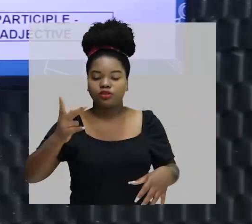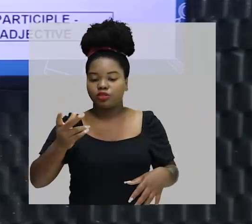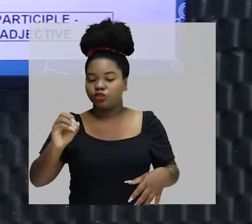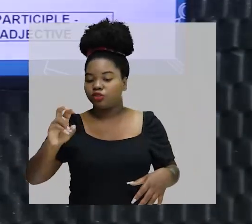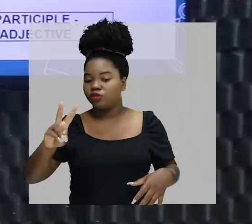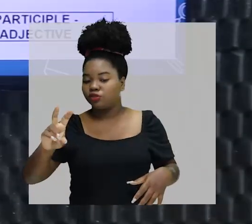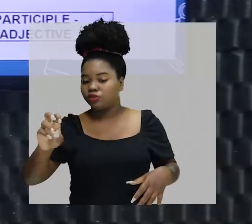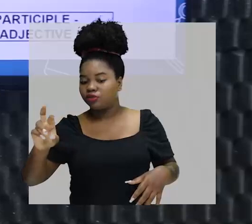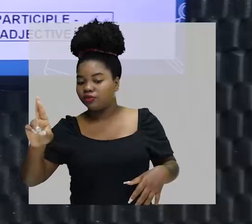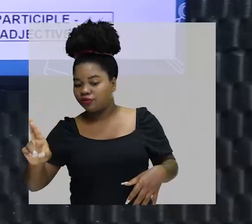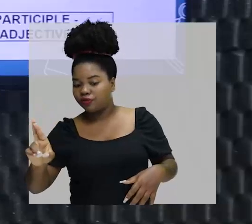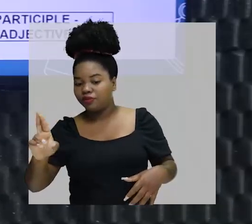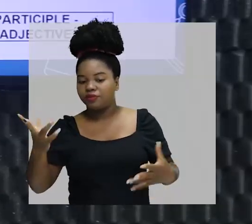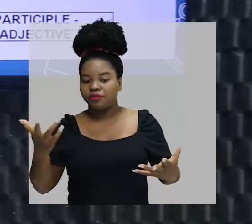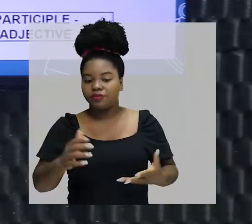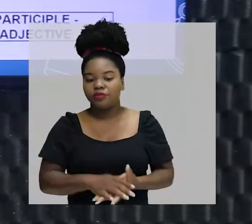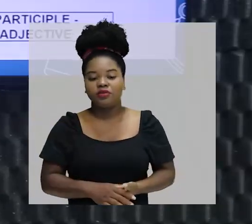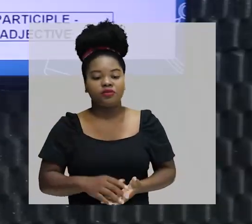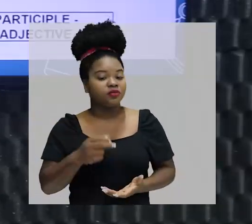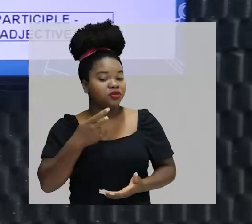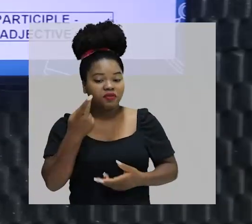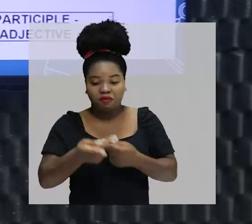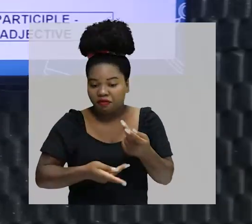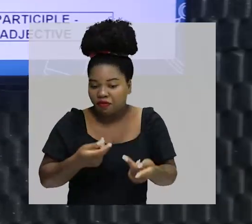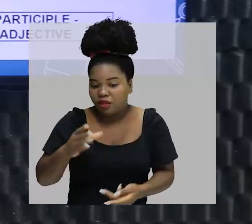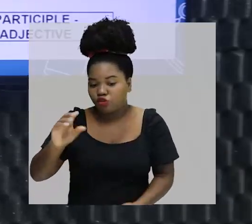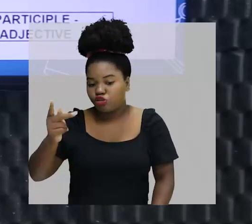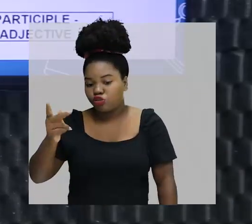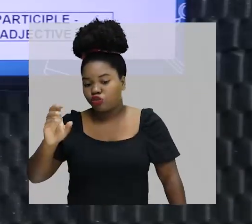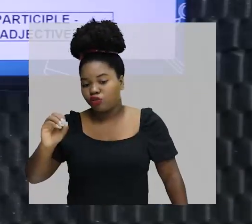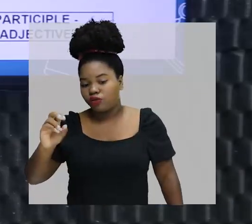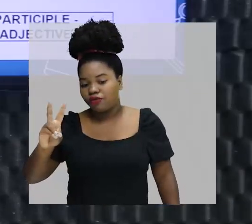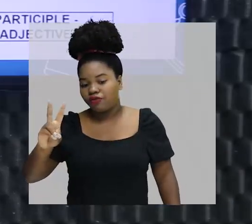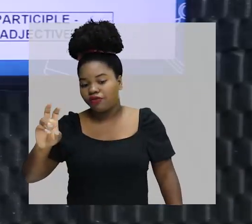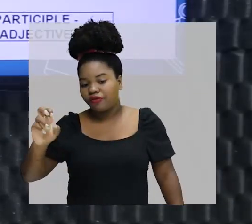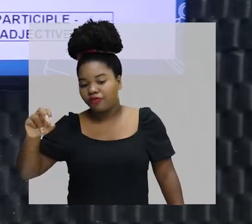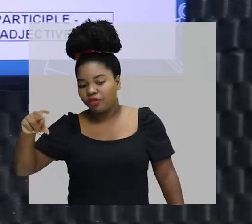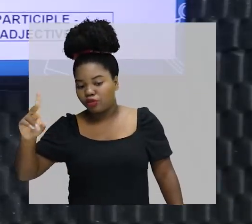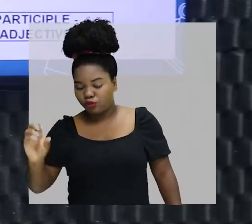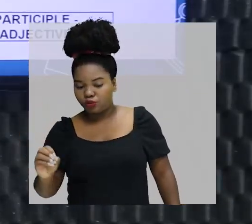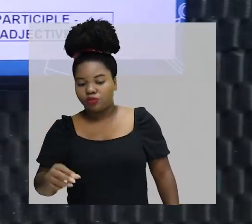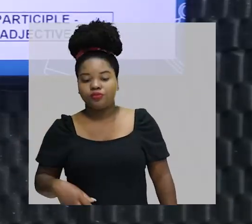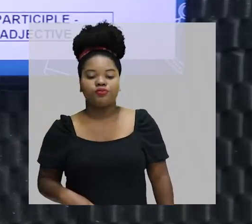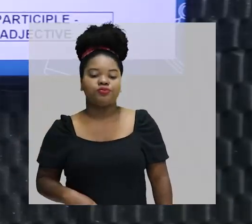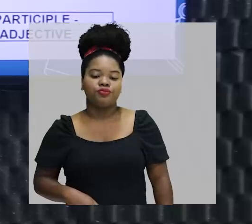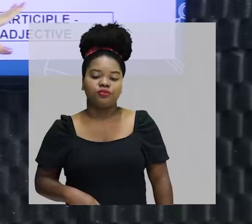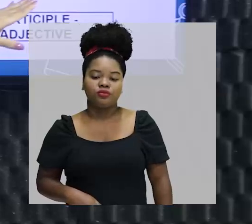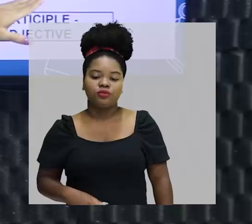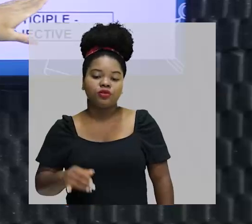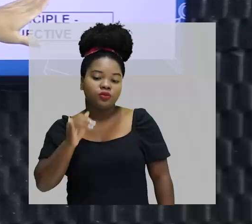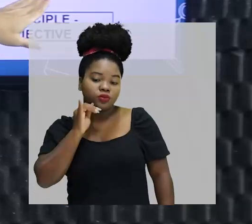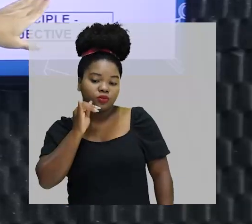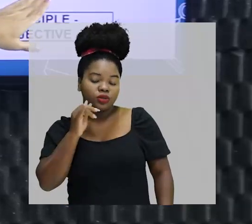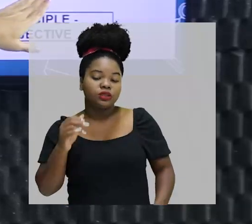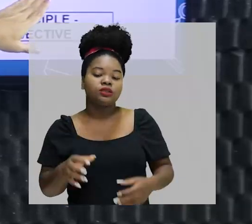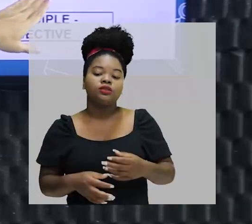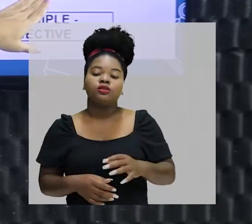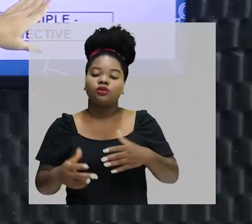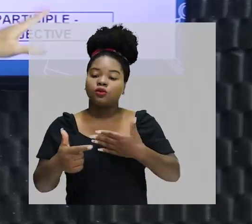não vai dizer não parou de chovendo, tá? Não parou de chover. Olha o exemplo do ING fazendo função